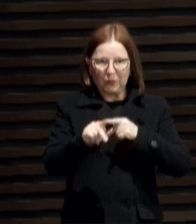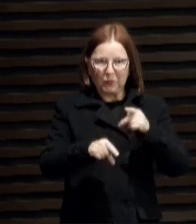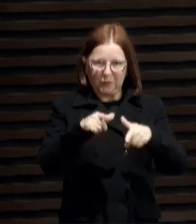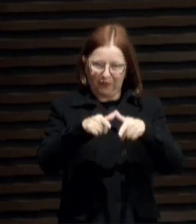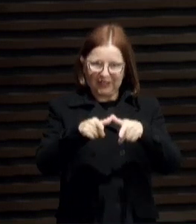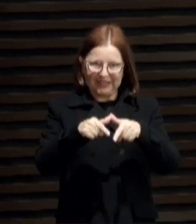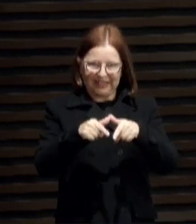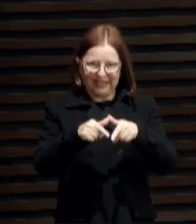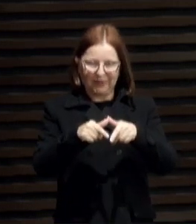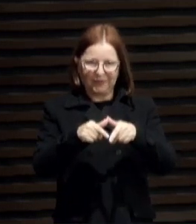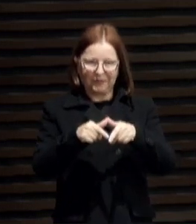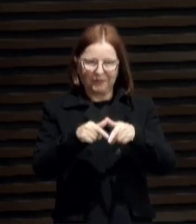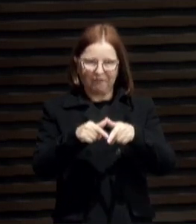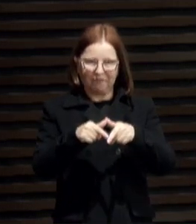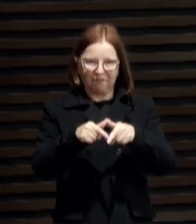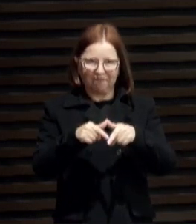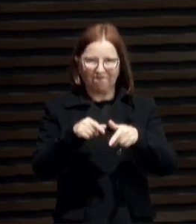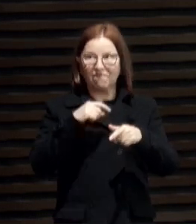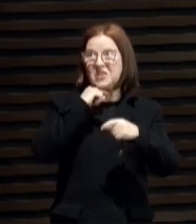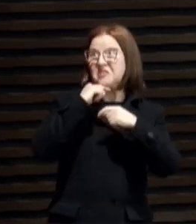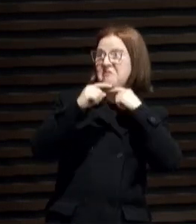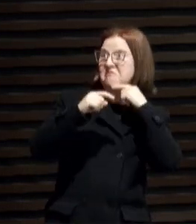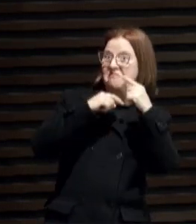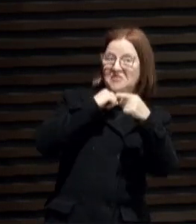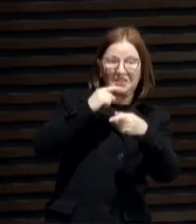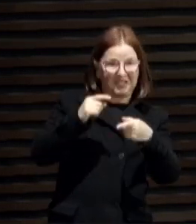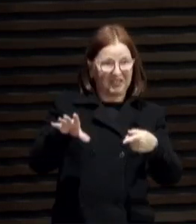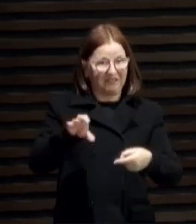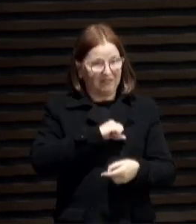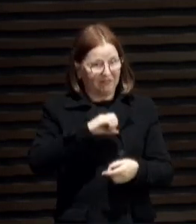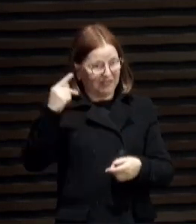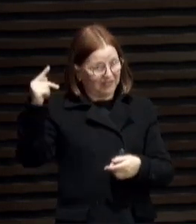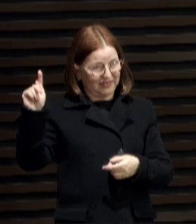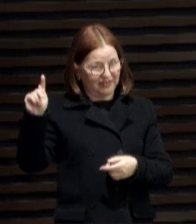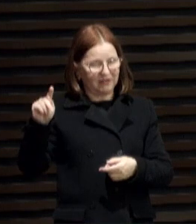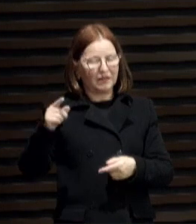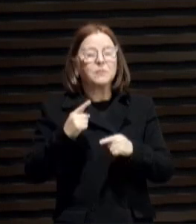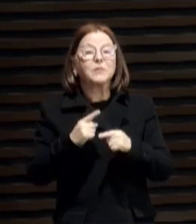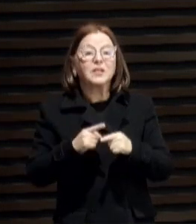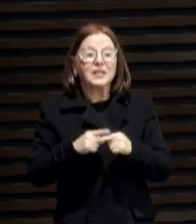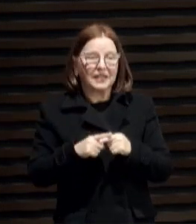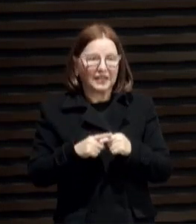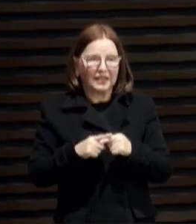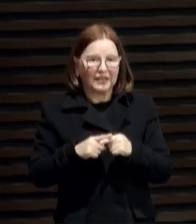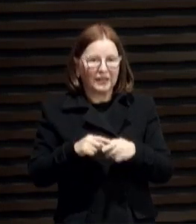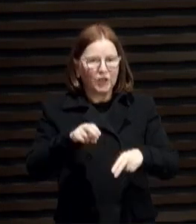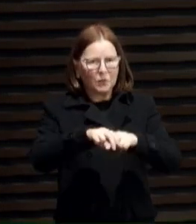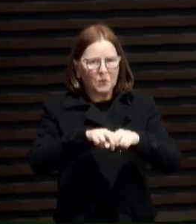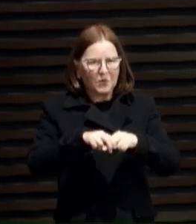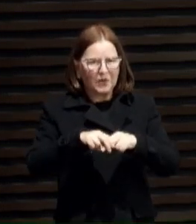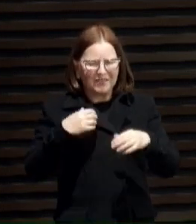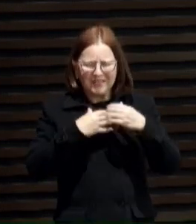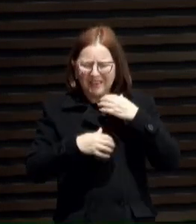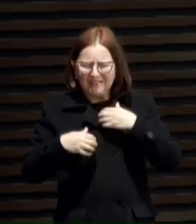israelitas achavam-se duvidosos quanto ao amor divino, por causa do quê? Por causa das aflições que eles